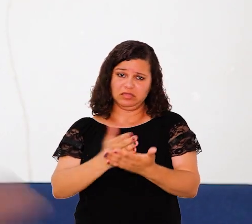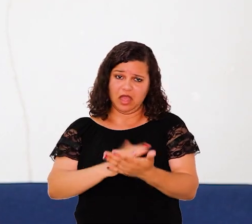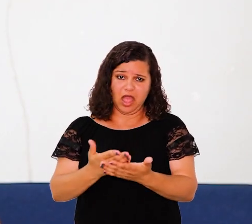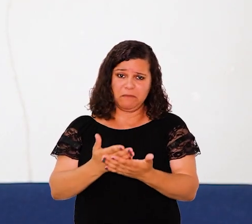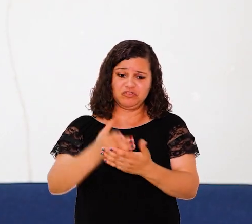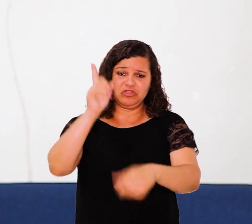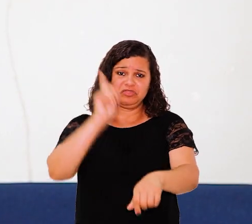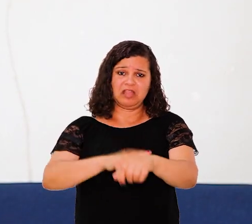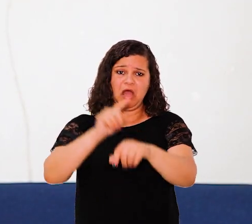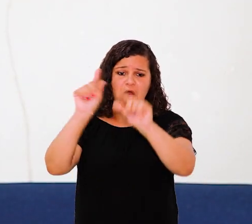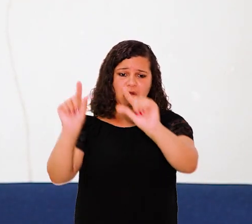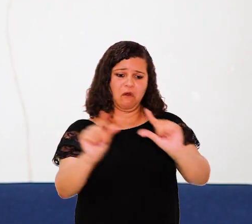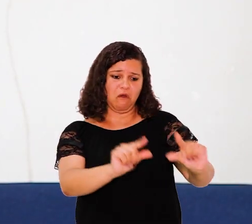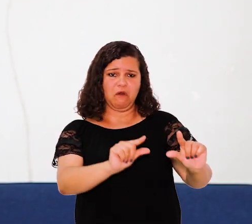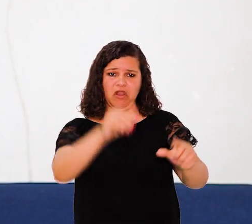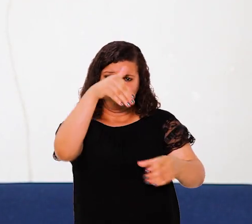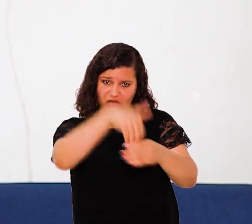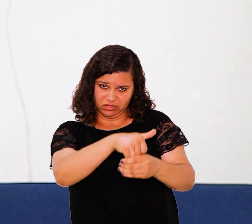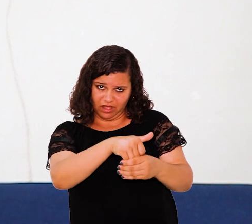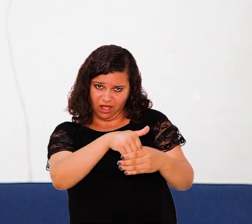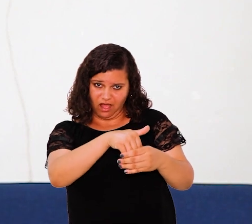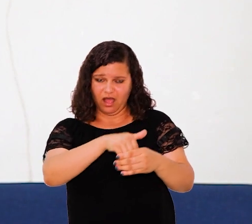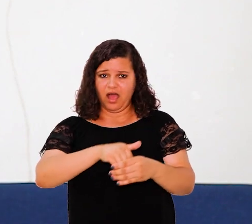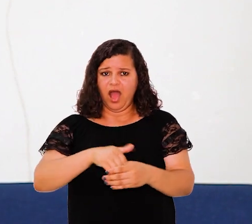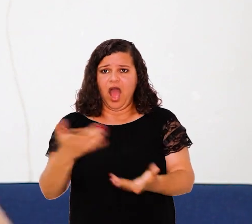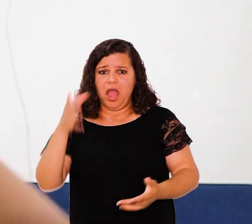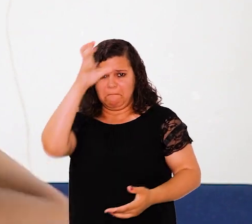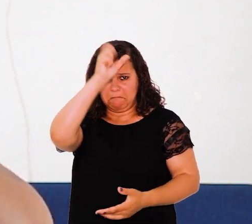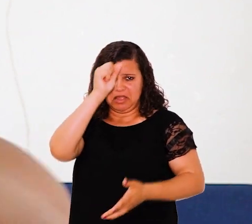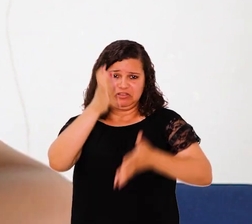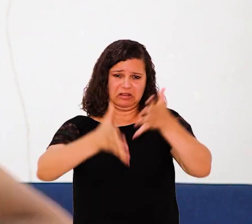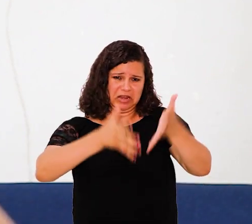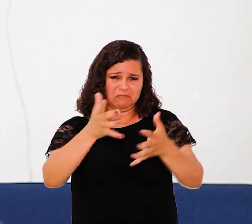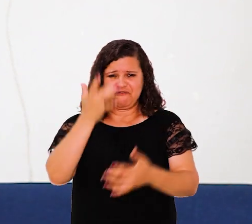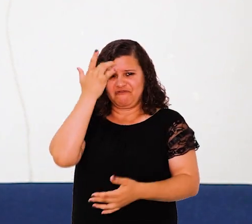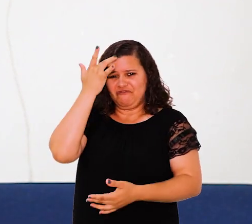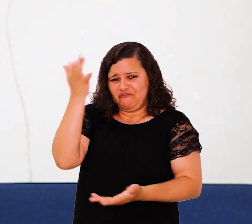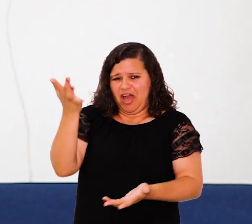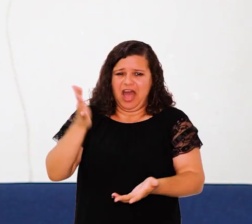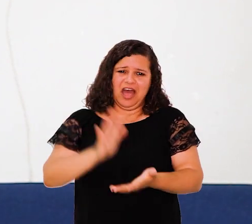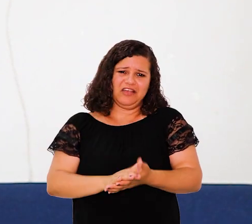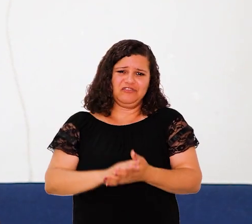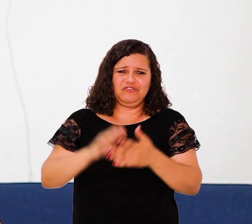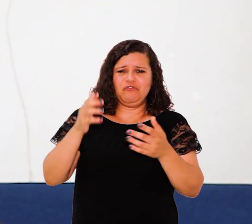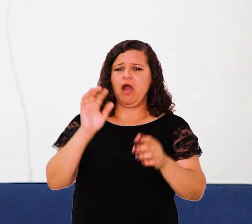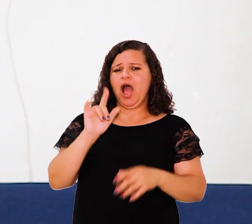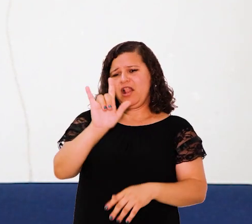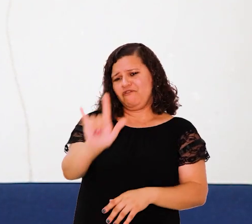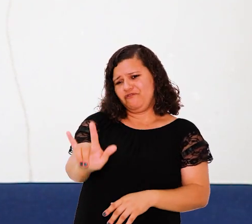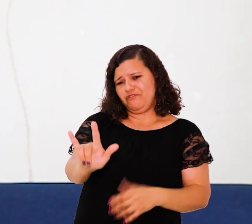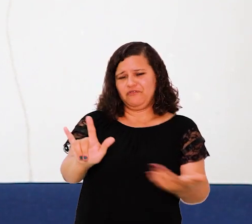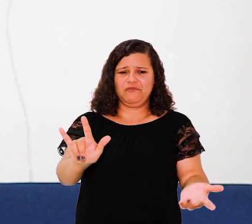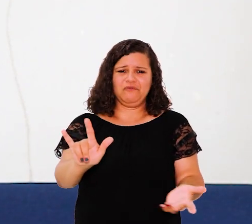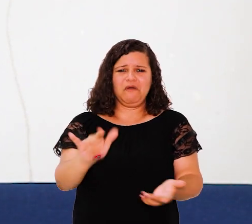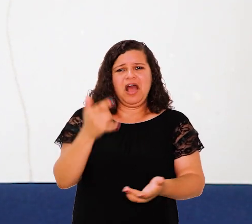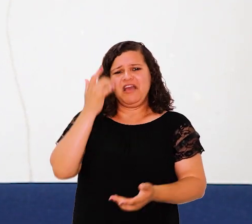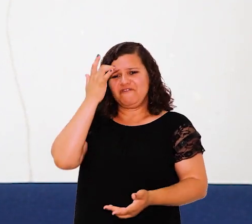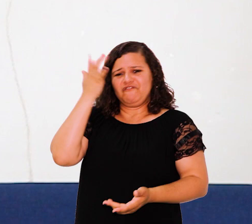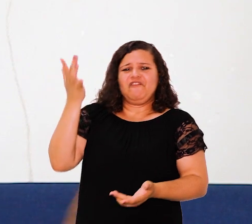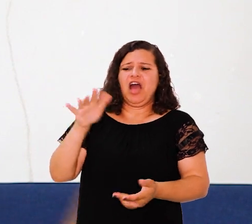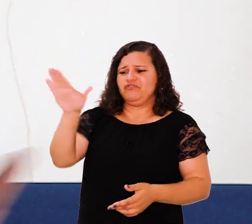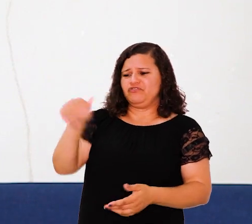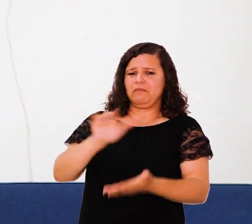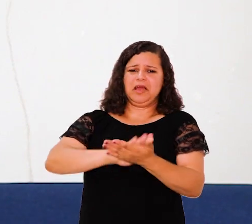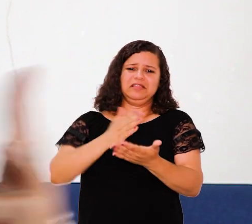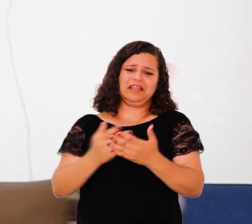coloca intérprete no momento que quer votar, né? Aí aprende Libras, aí é fácil fazer um I love you, aí é